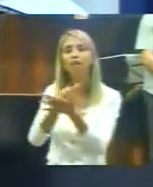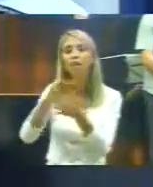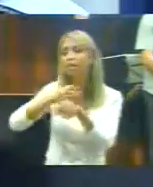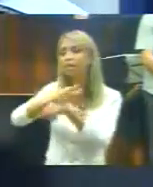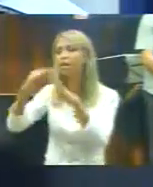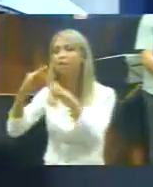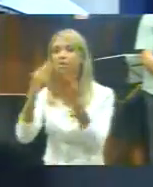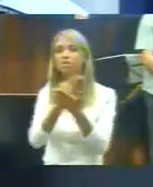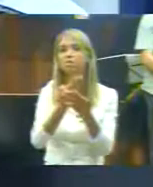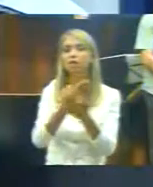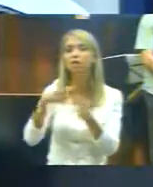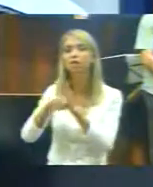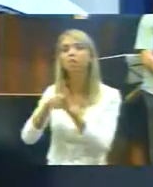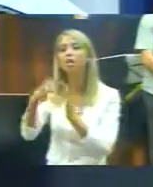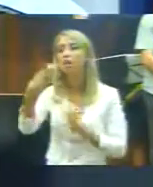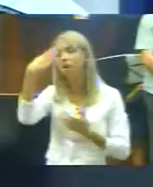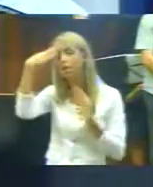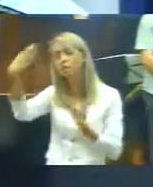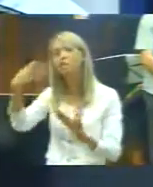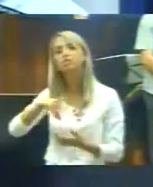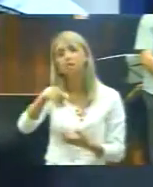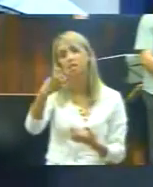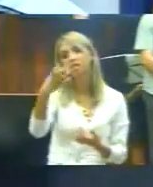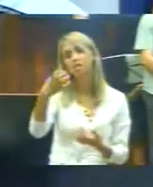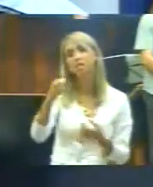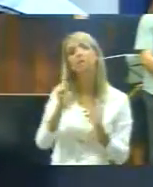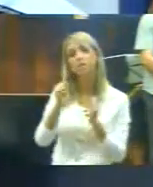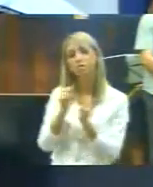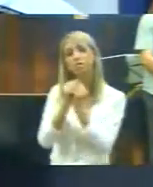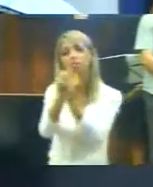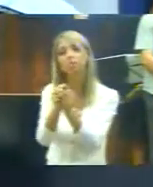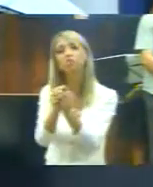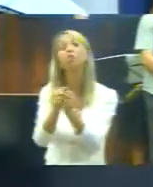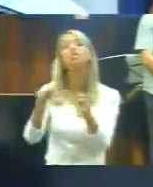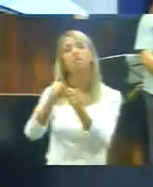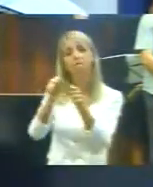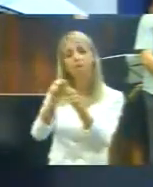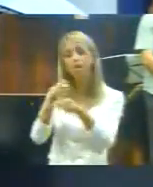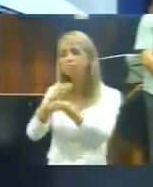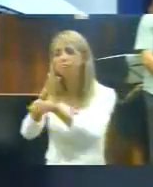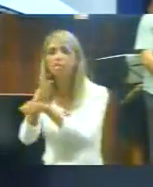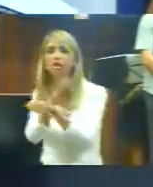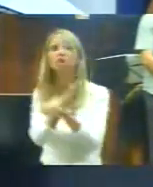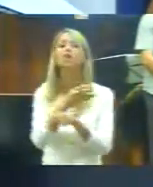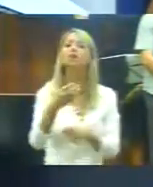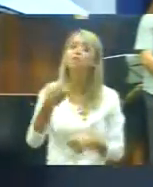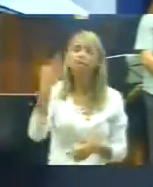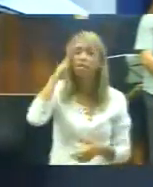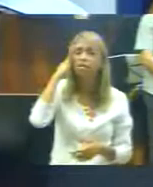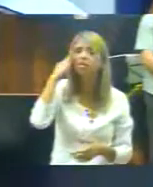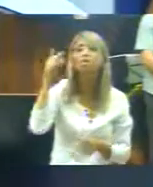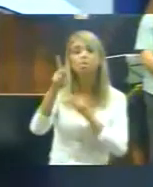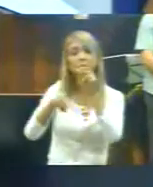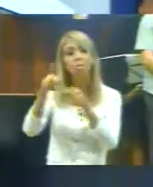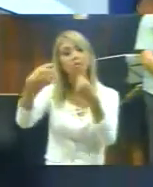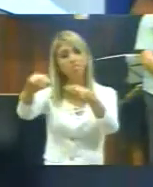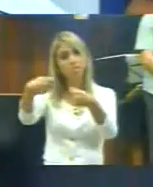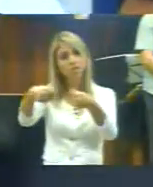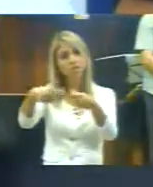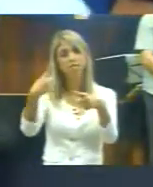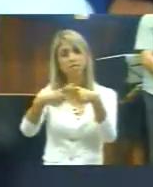eu gostaria de dizer muito obrigado. E sempre que precisar, nós estaremos junto com você para poder fazer a visitação, fazer aquilo que a população precisa, sabe?